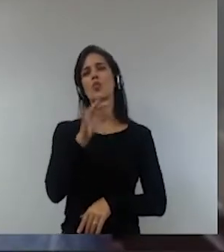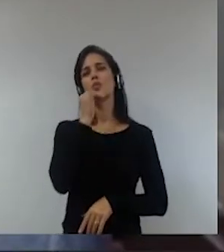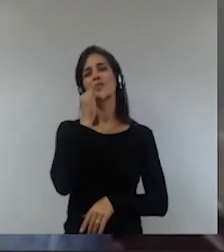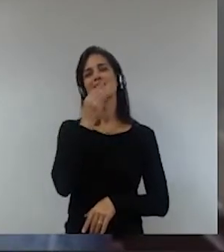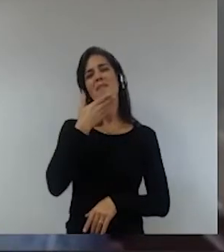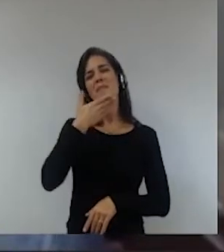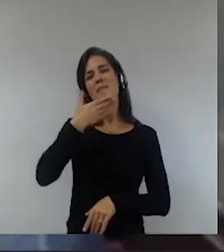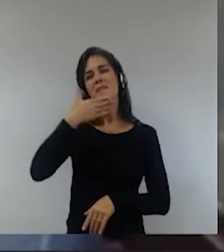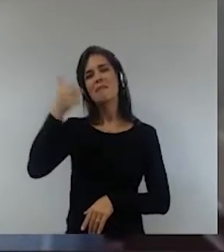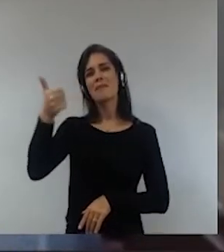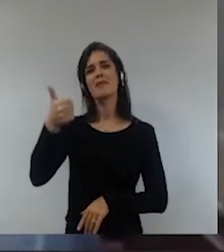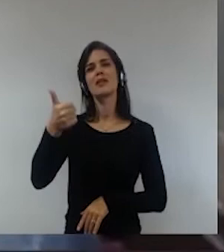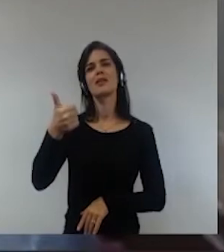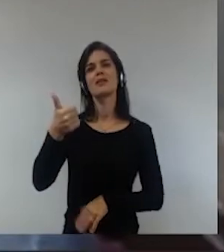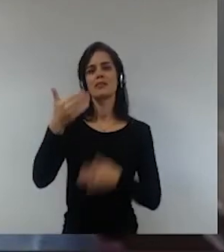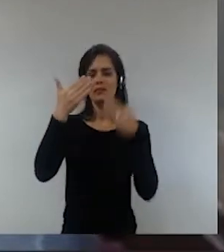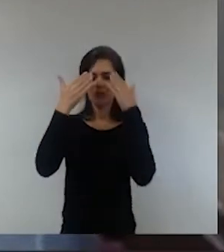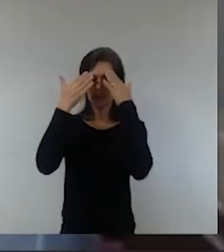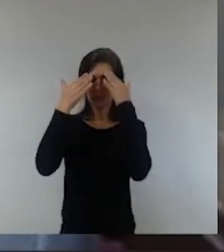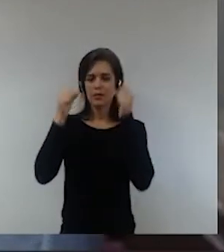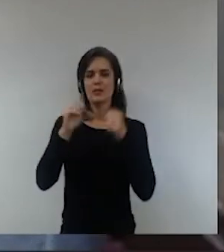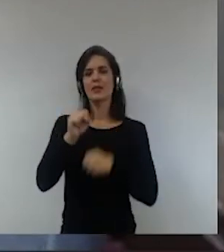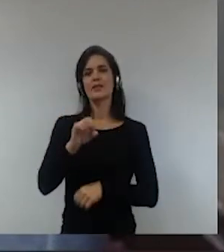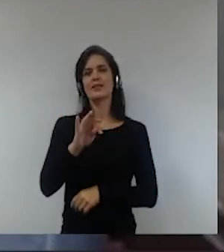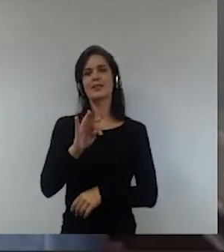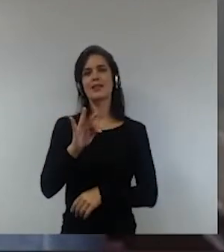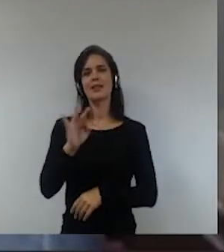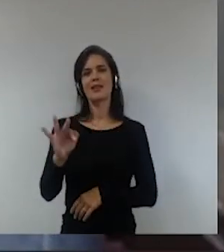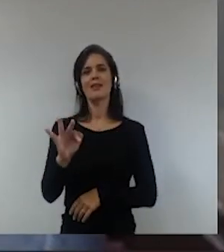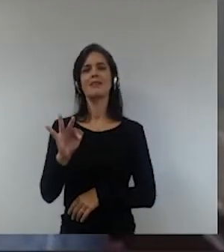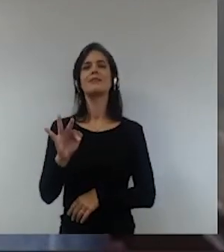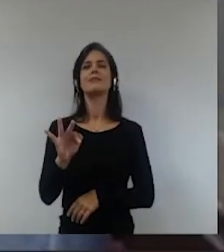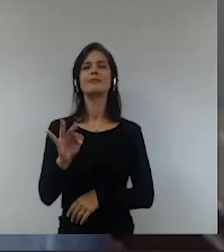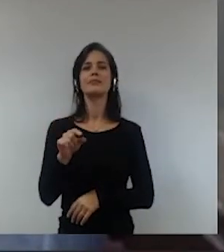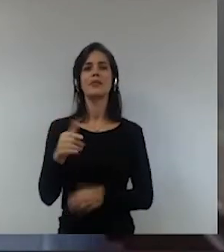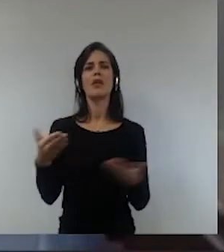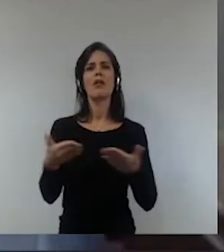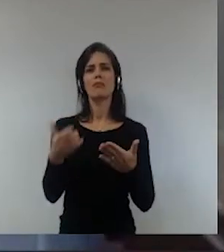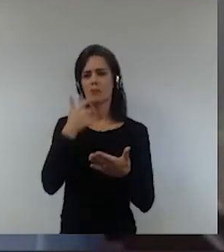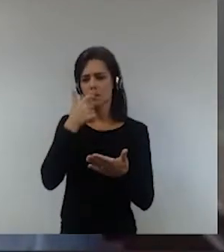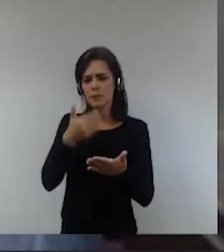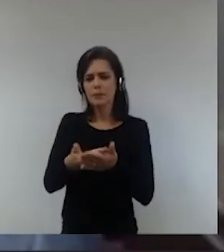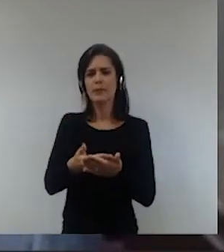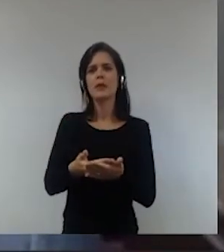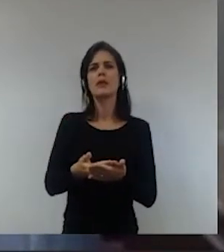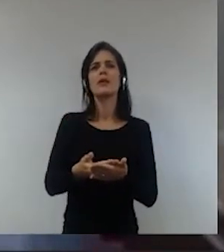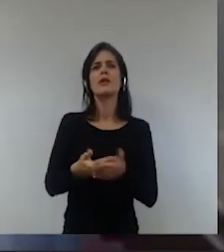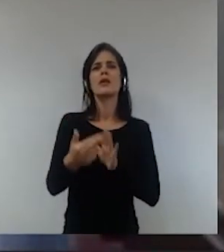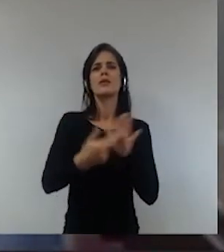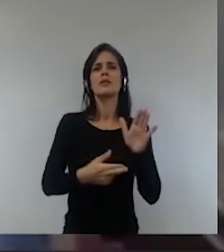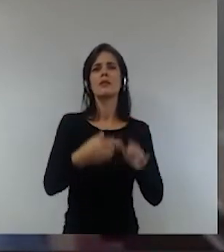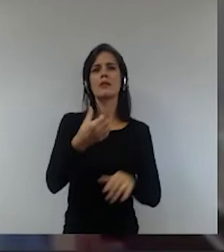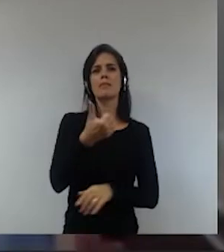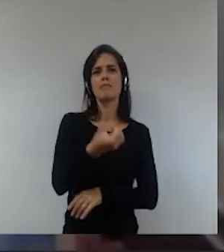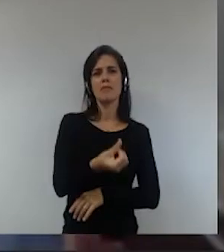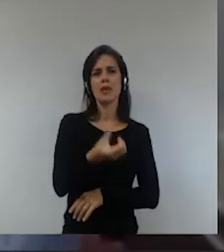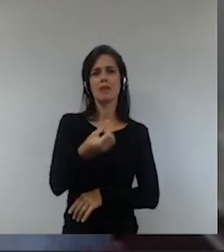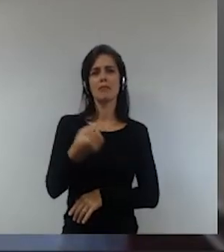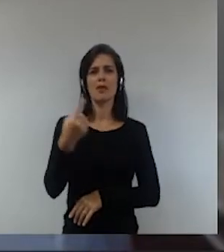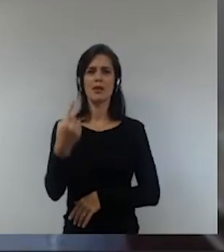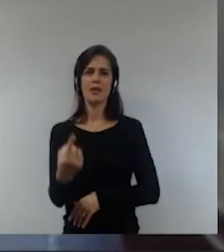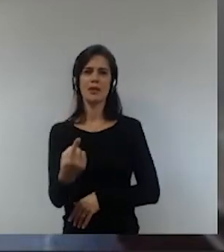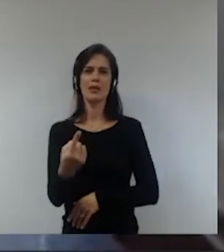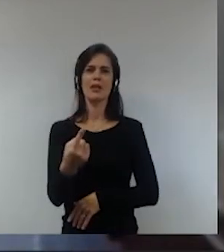melhor e que vem do Supremo Tribunal Federal. Recentemente, o Supremo, através da Resolução 661, complementada agora